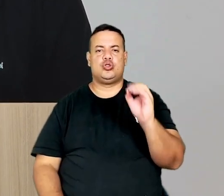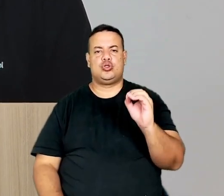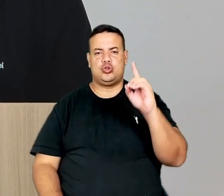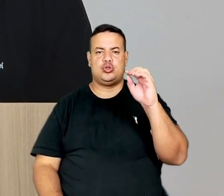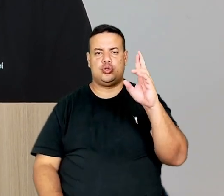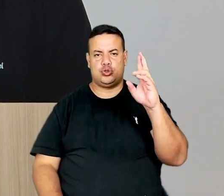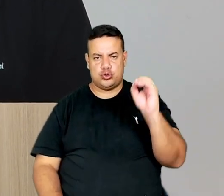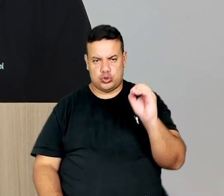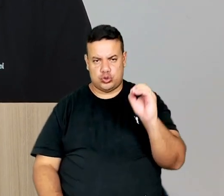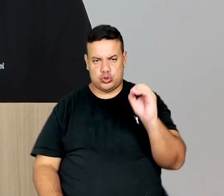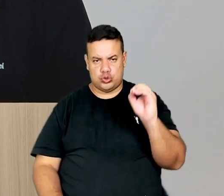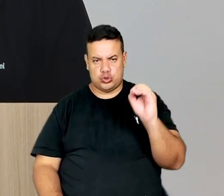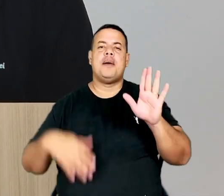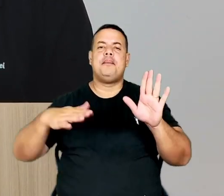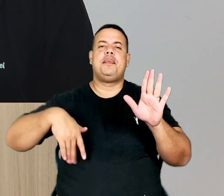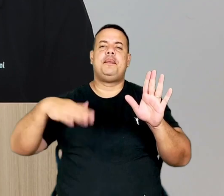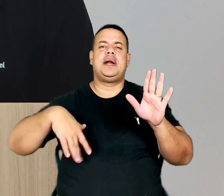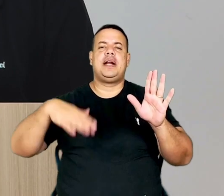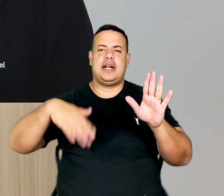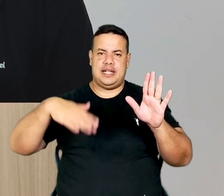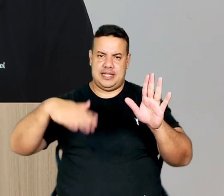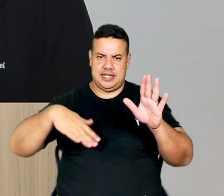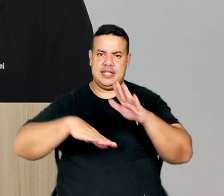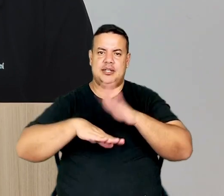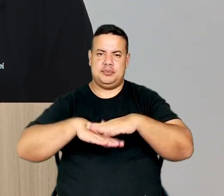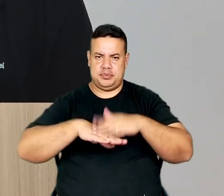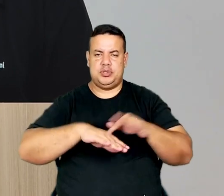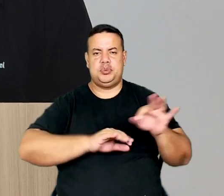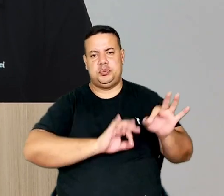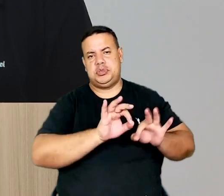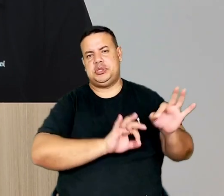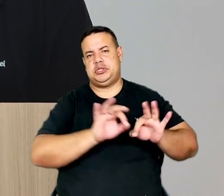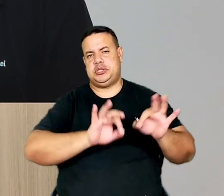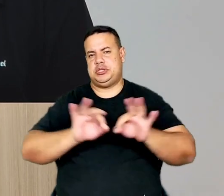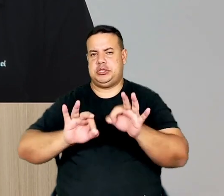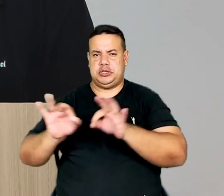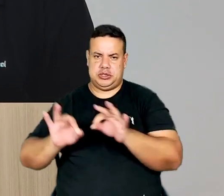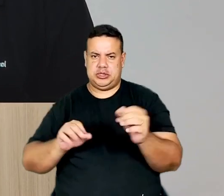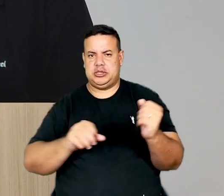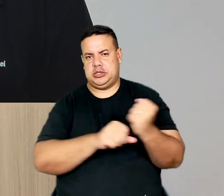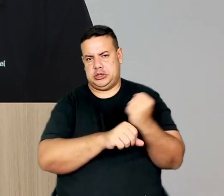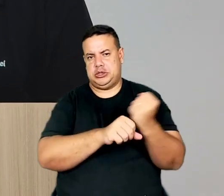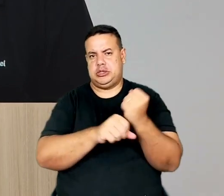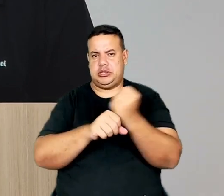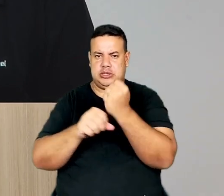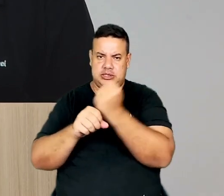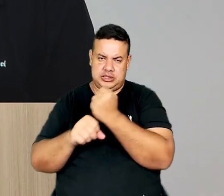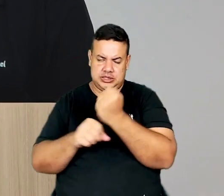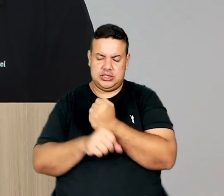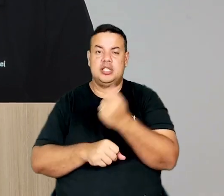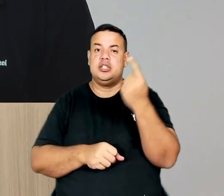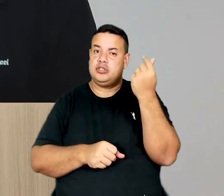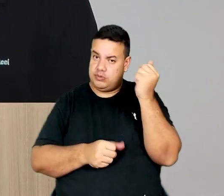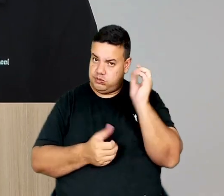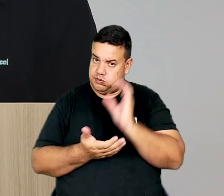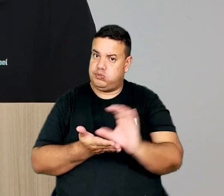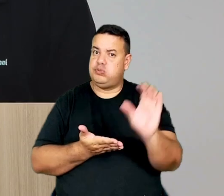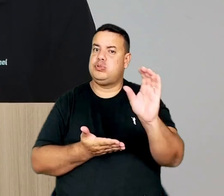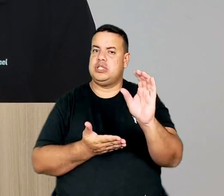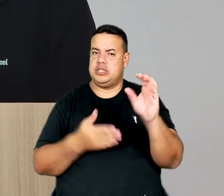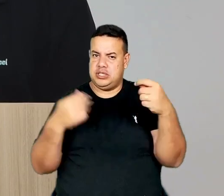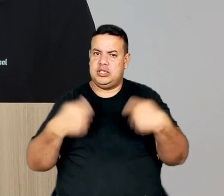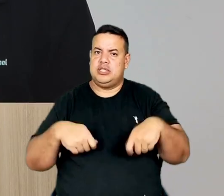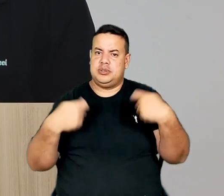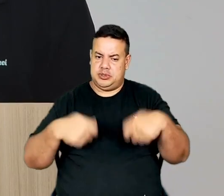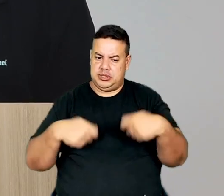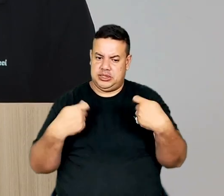está sendo preparada, vai disponibilizar recursos para poder investir lá.